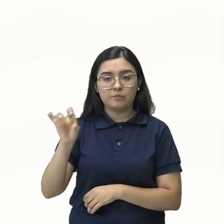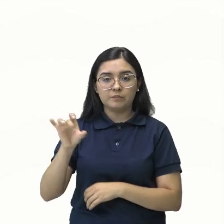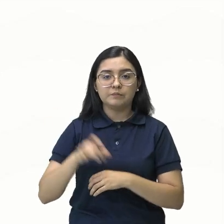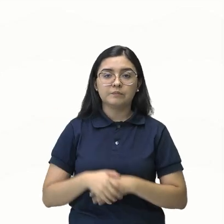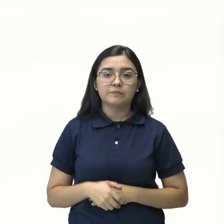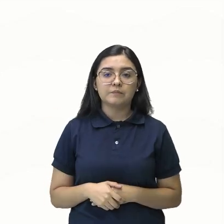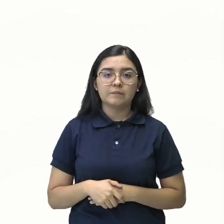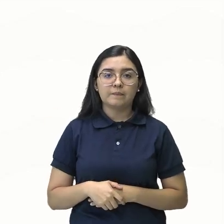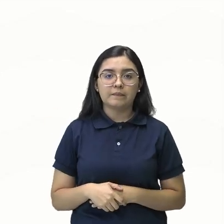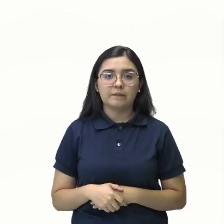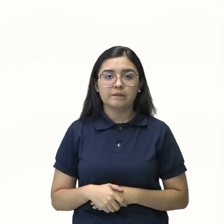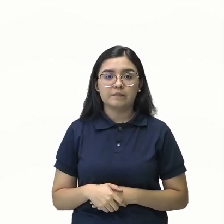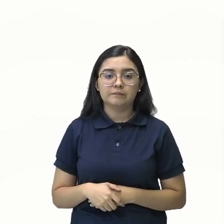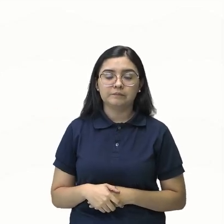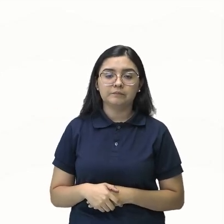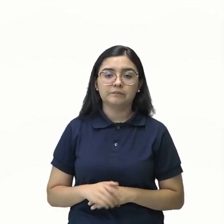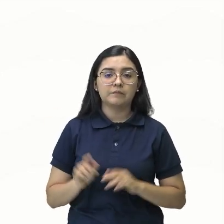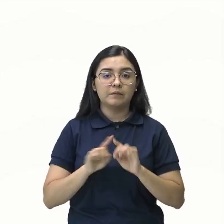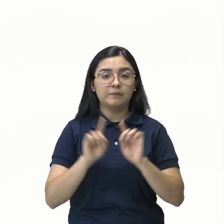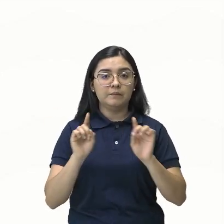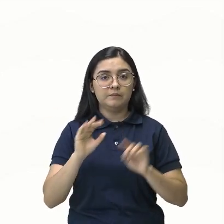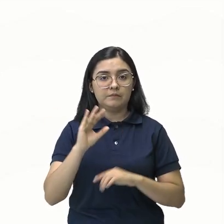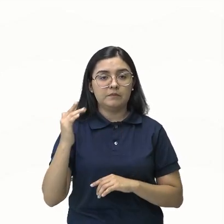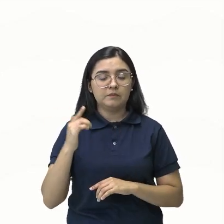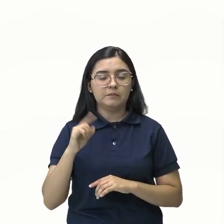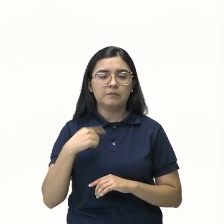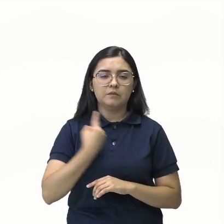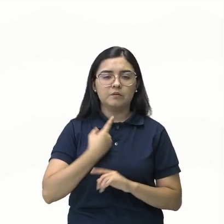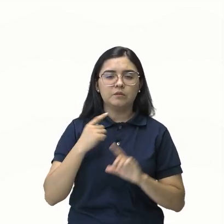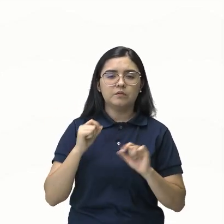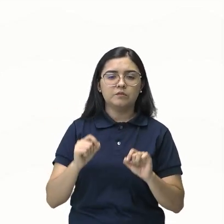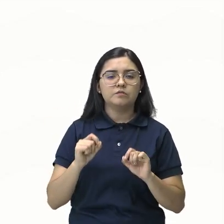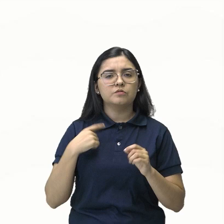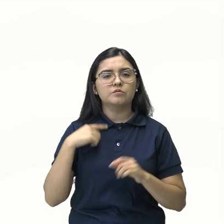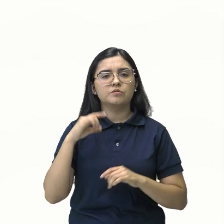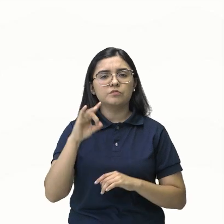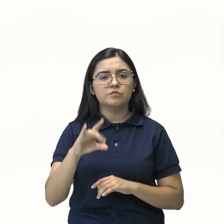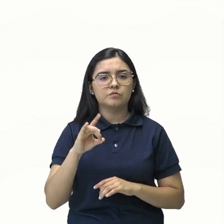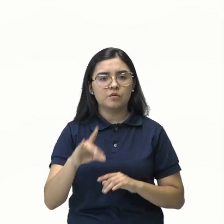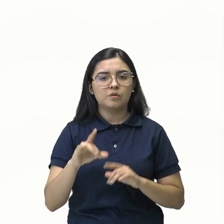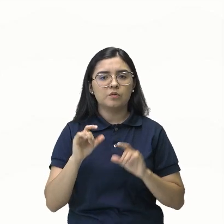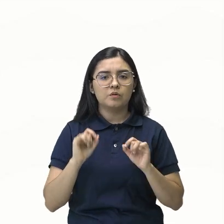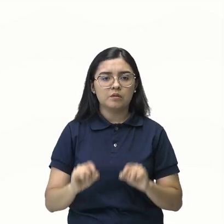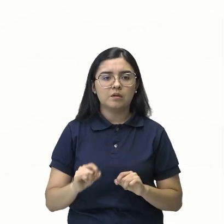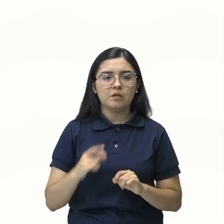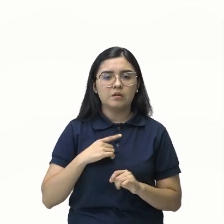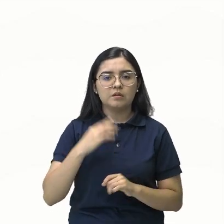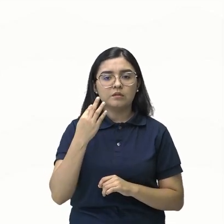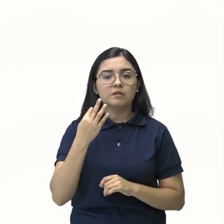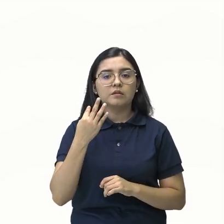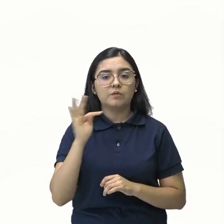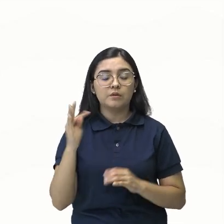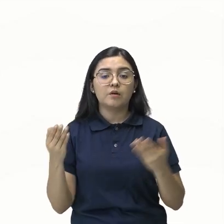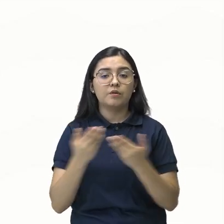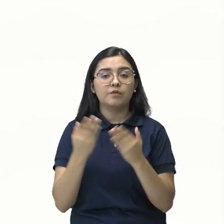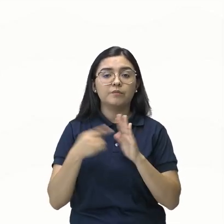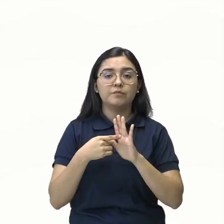pirâmide. Ok? Mas, claro, para que a gente não fique só na teoria, vamos aí para um exemplo